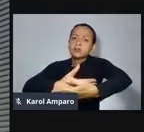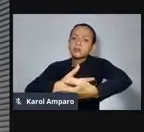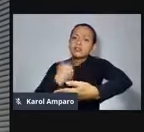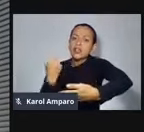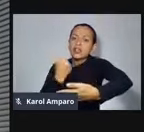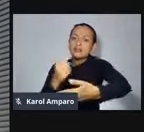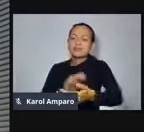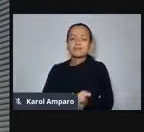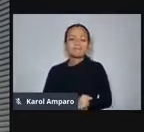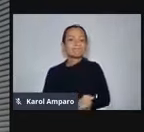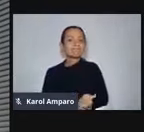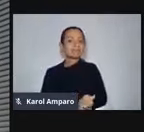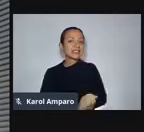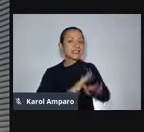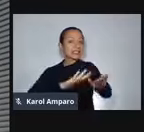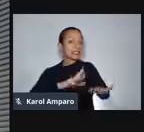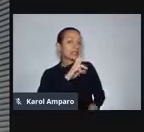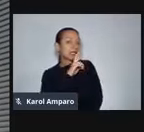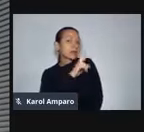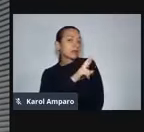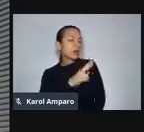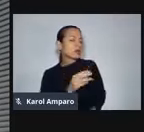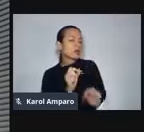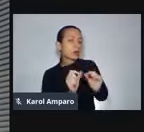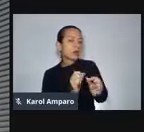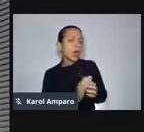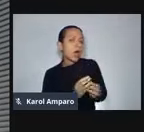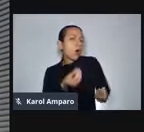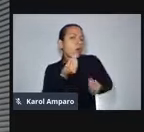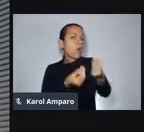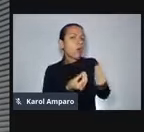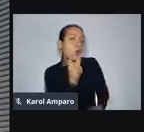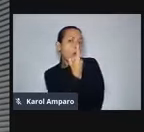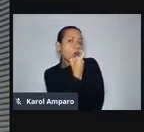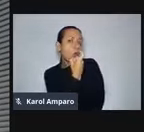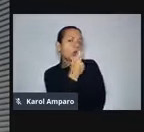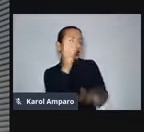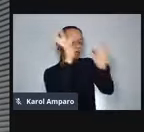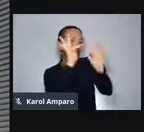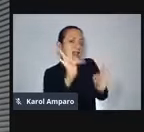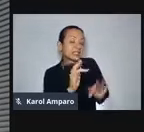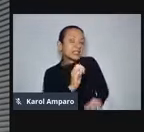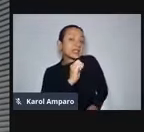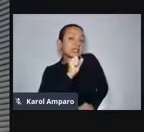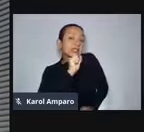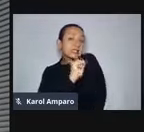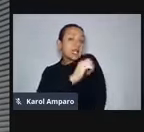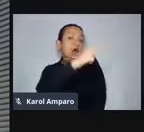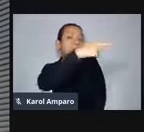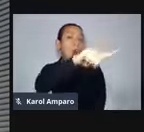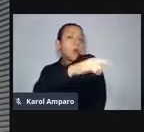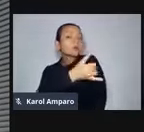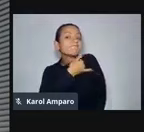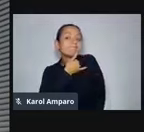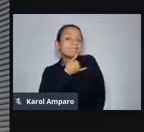assim: como é que um de nós poderia ficar feliz se o resto estiverem